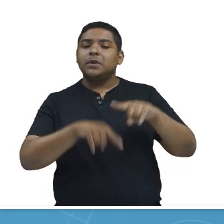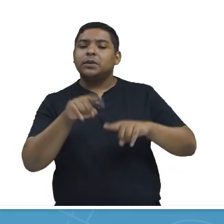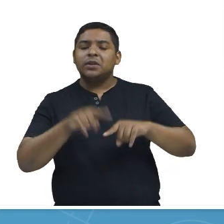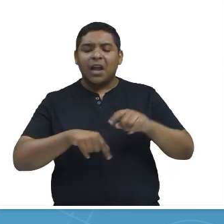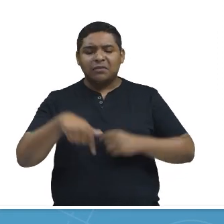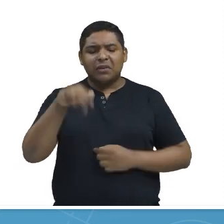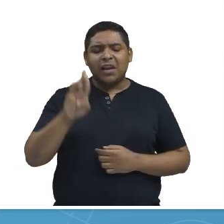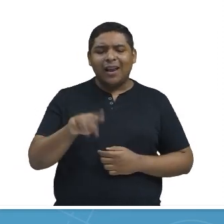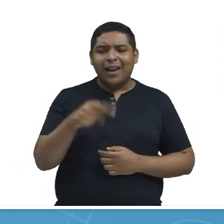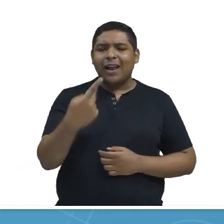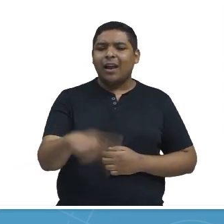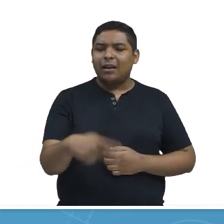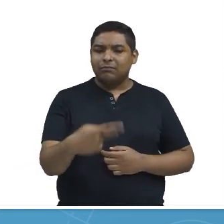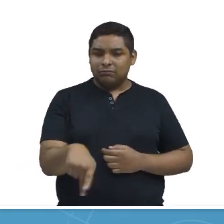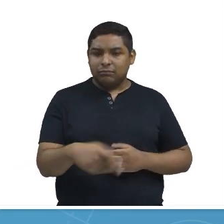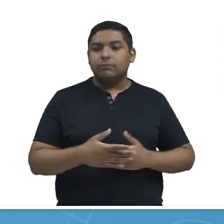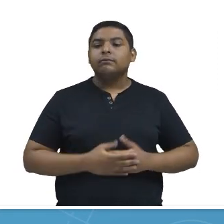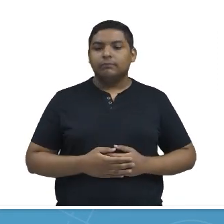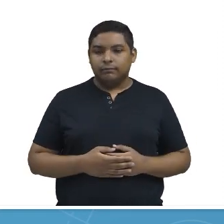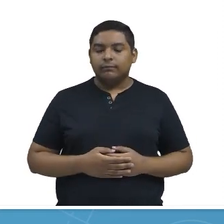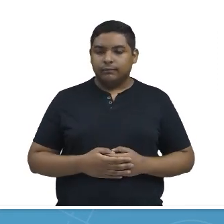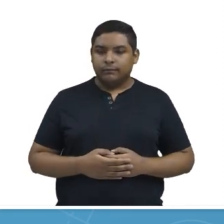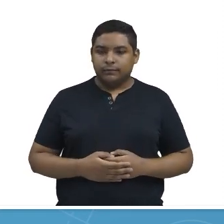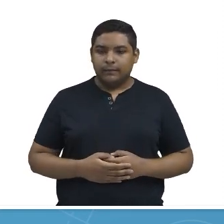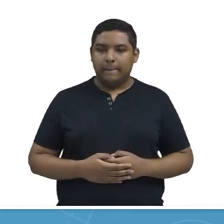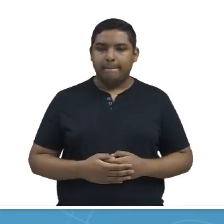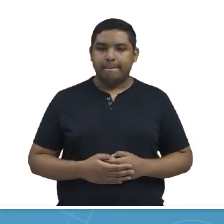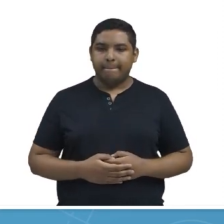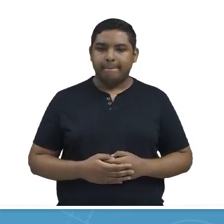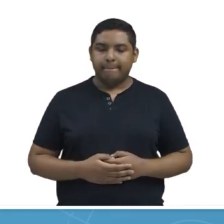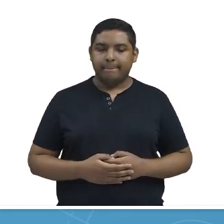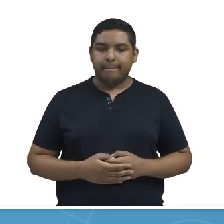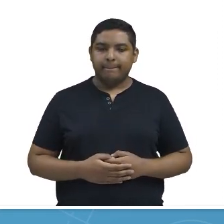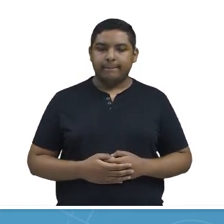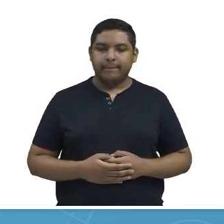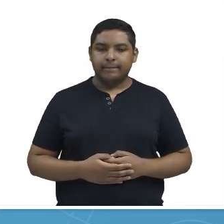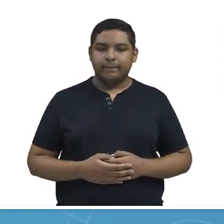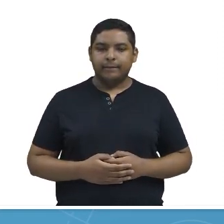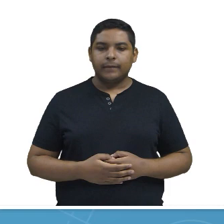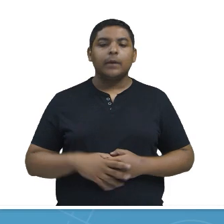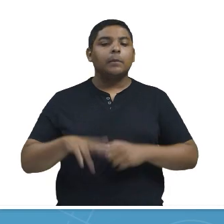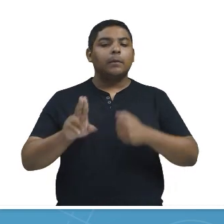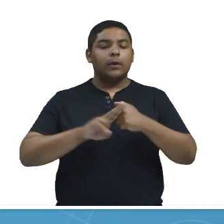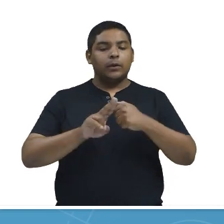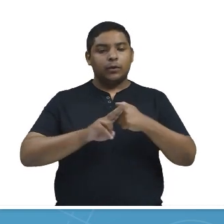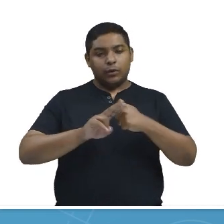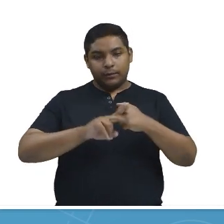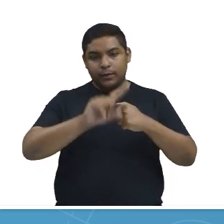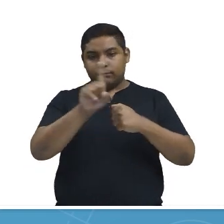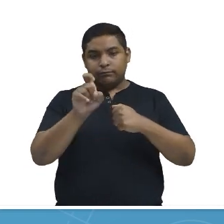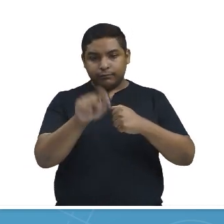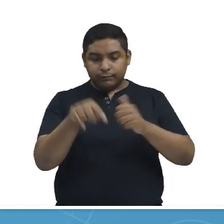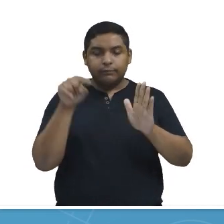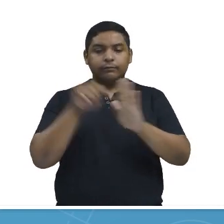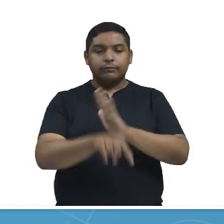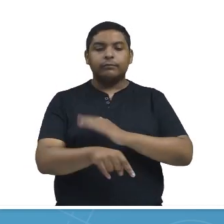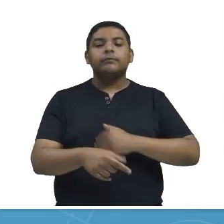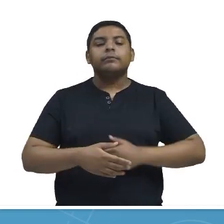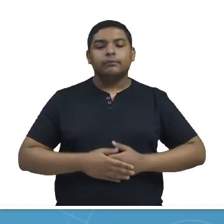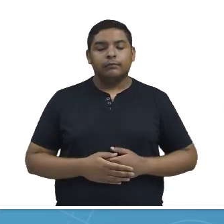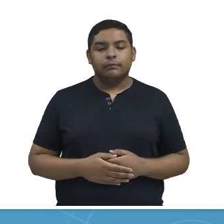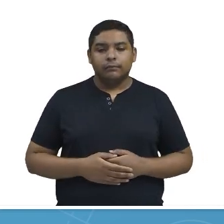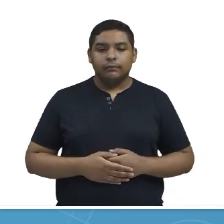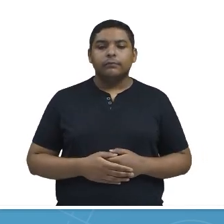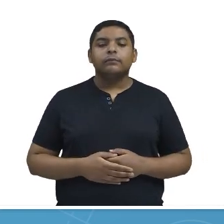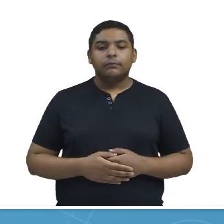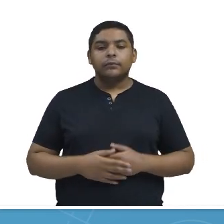objetos. Em geral, quando a gente utiliza o whose como um pronome interrogativo, a gente utiliza juntamente com o